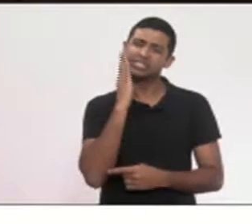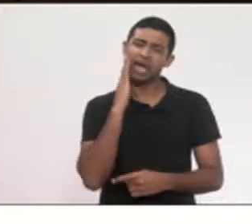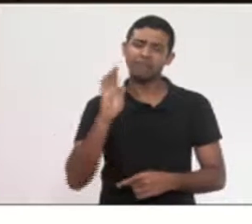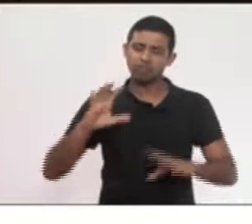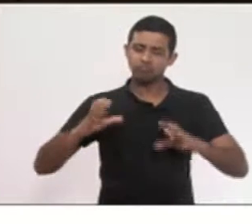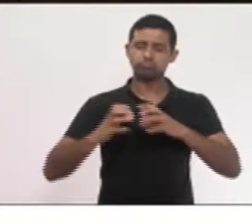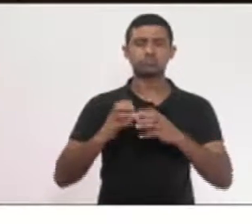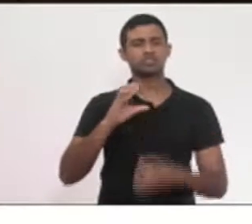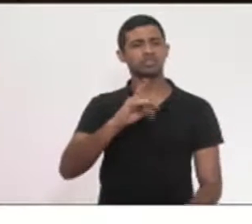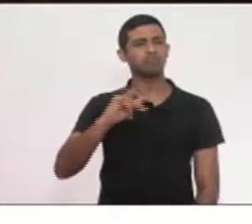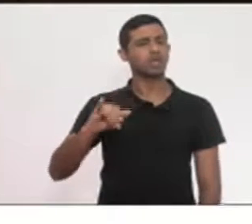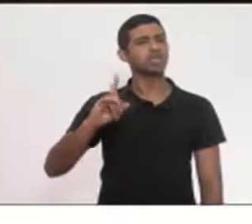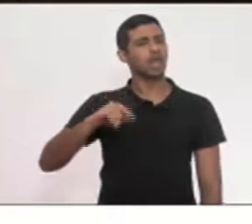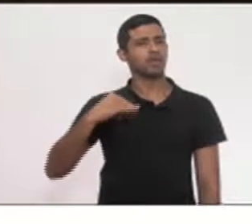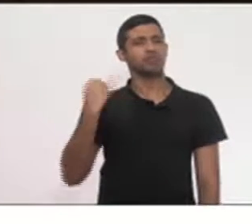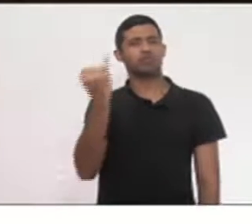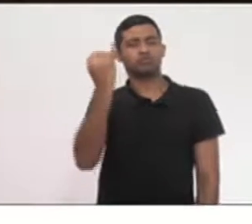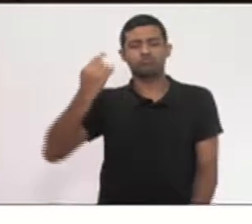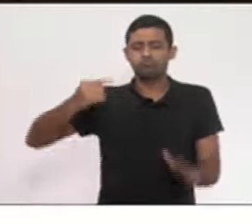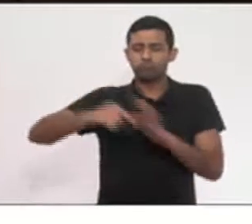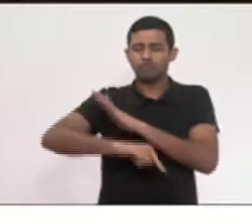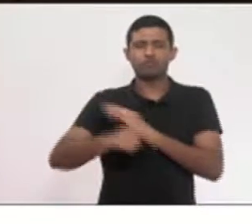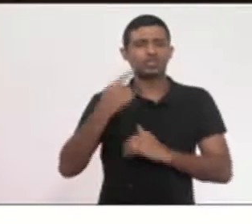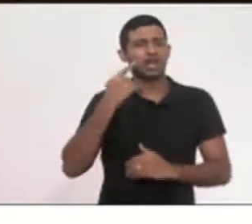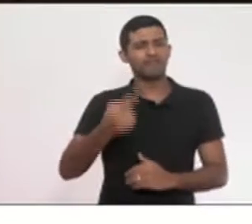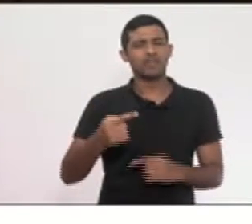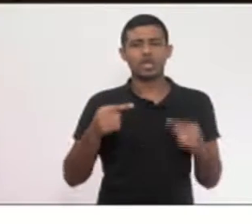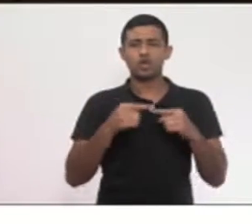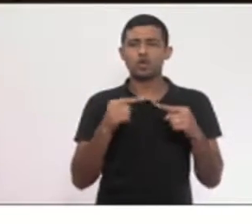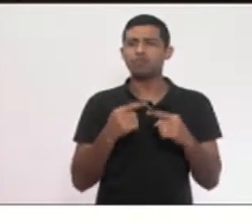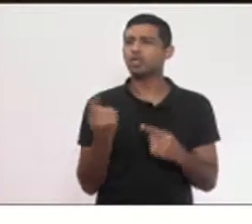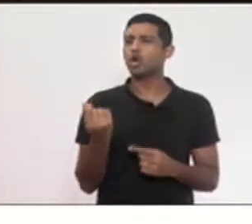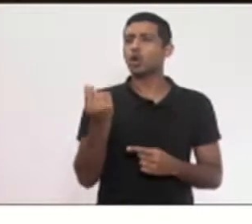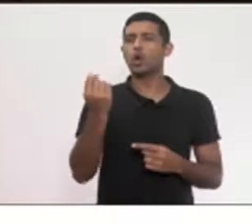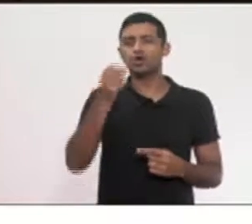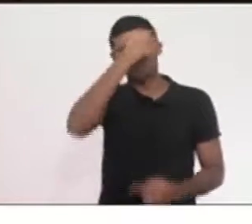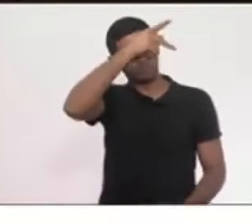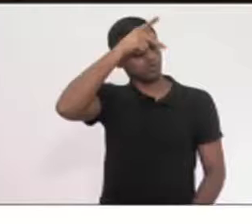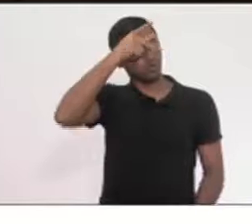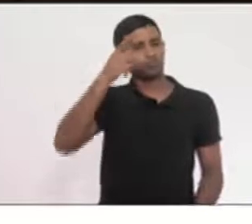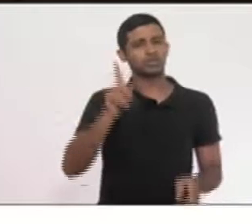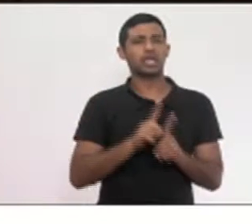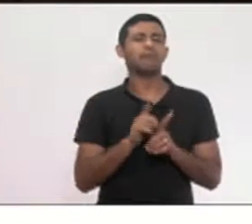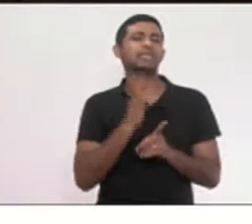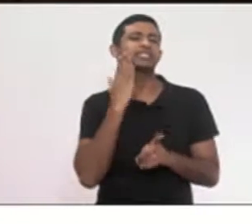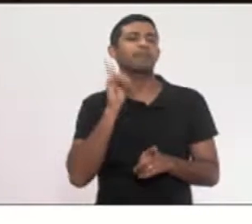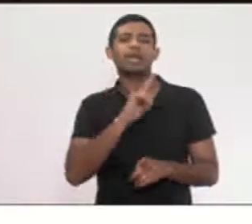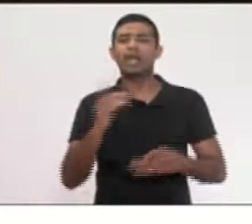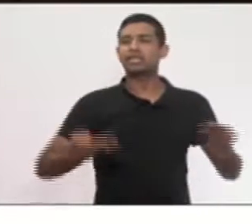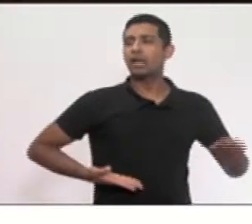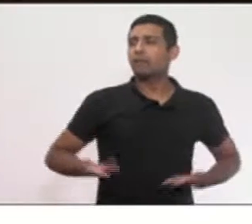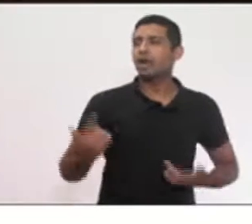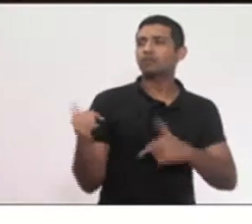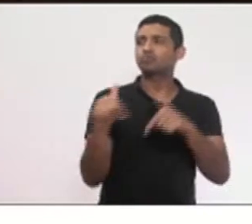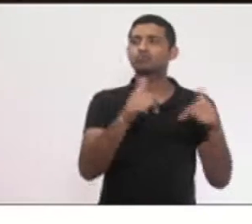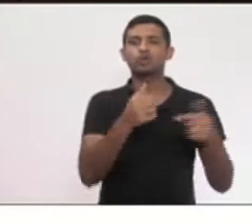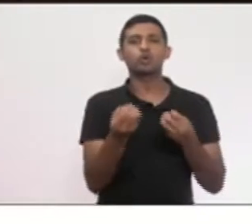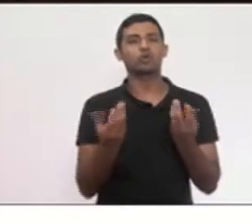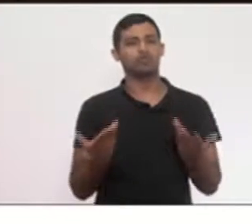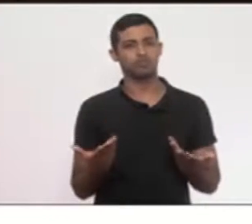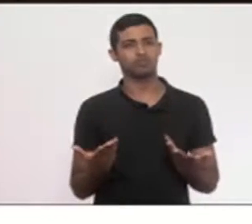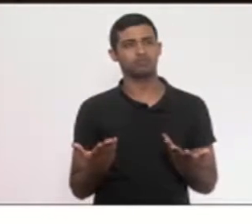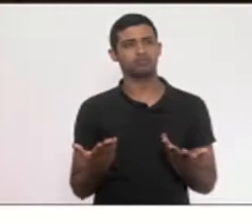para aprofundar uma leitura sobre as contas públicas, sobre o funcionamento dos serviços públicos. Isso serve